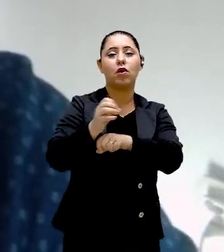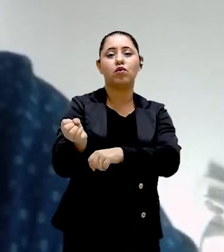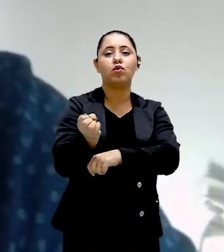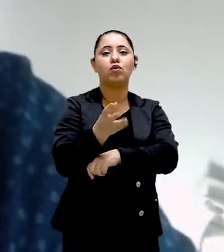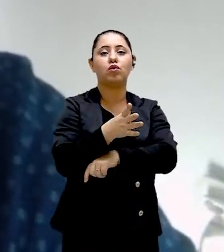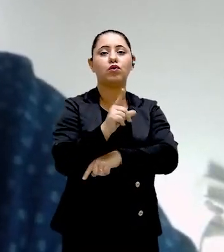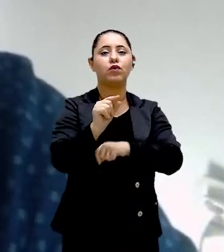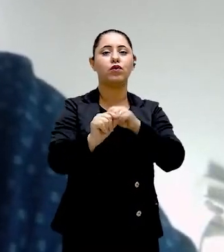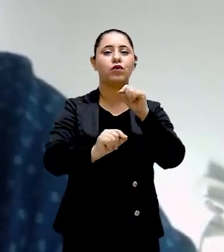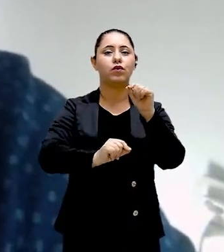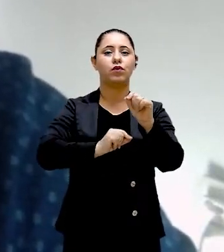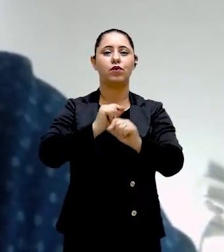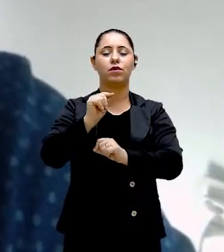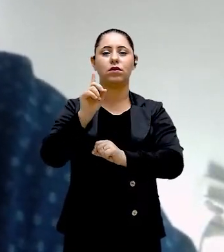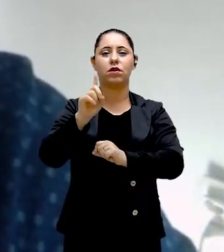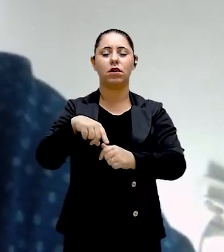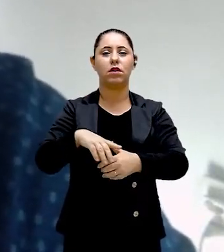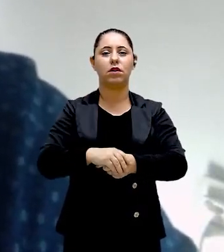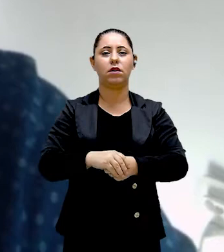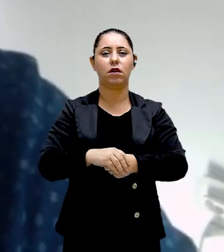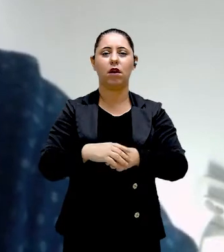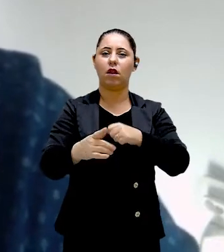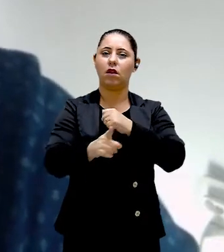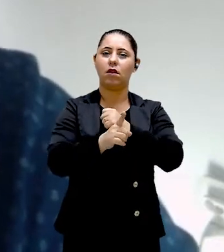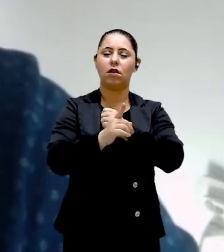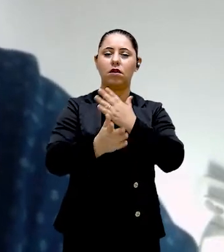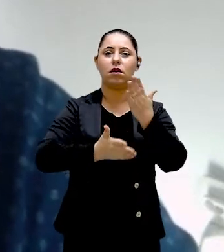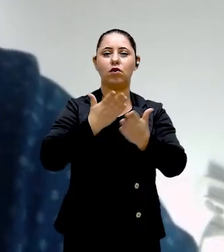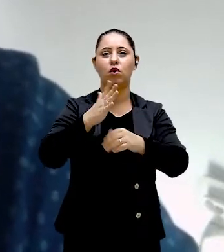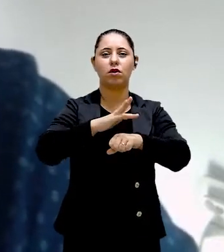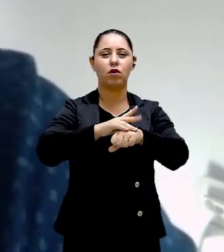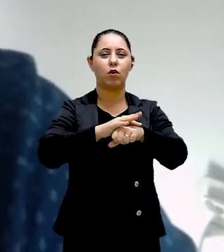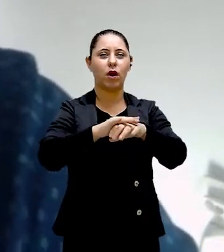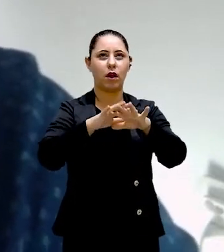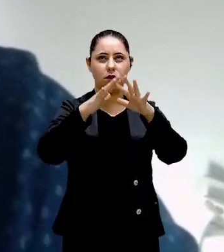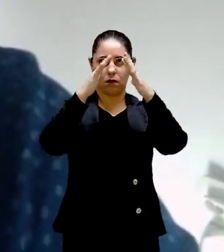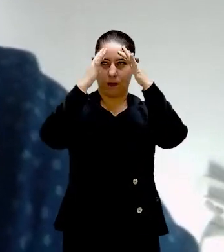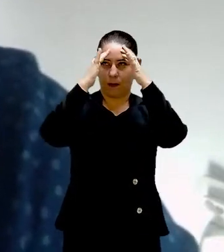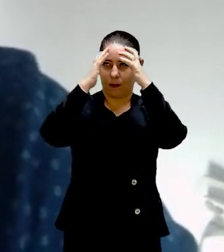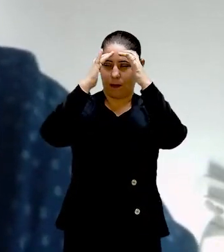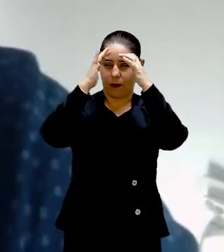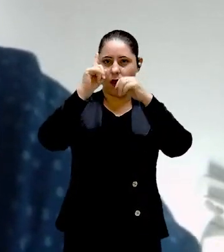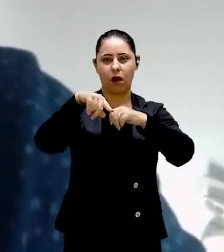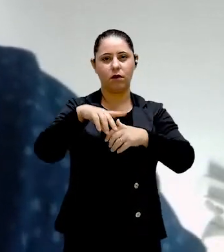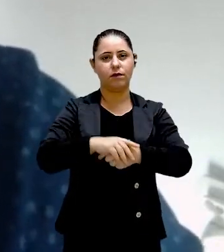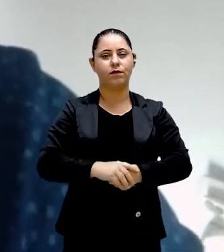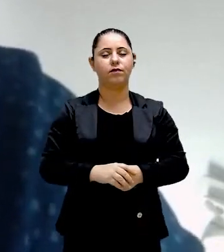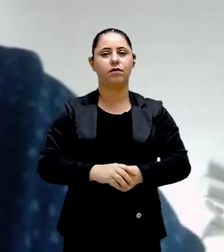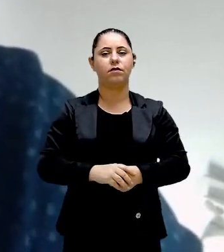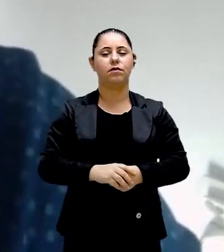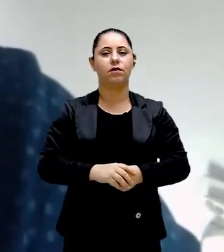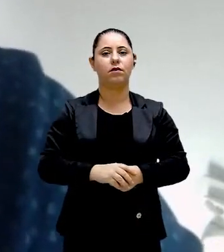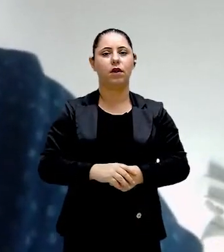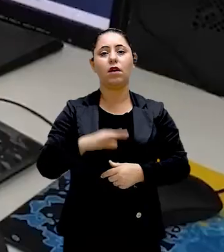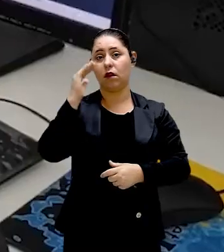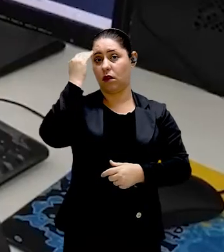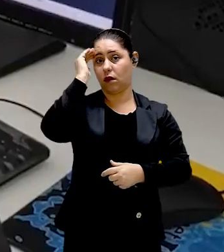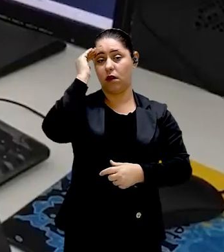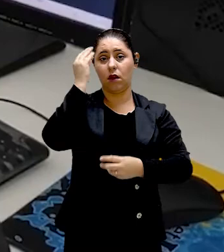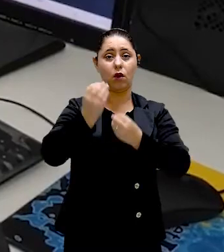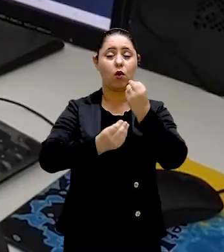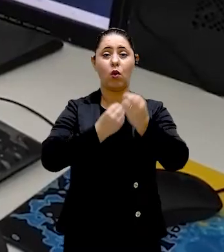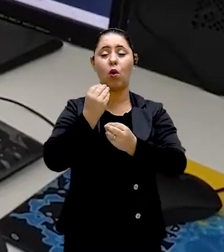de tratamentos para doenças neurológicas, no caso, né? Então, e compreendendo como elas funcionam.